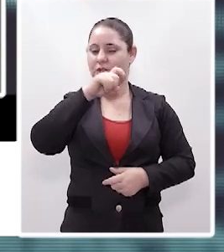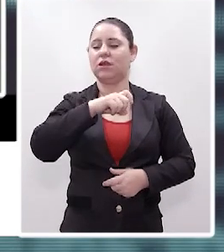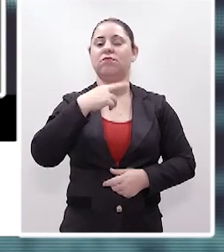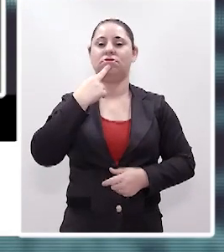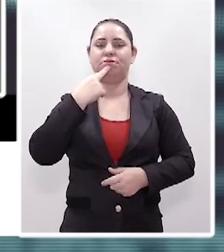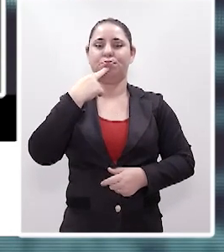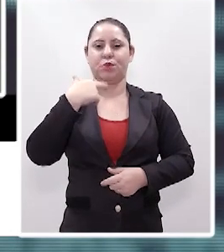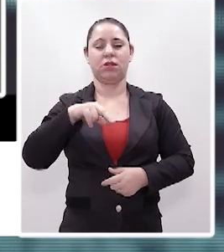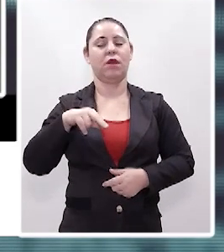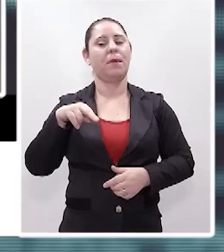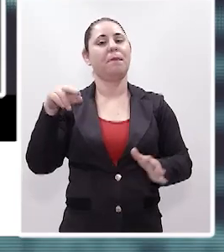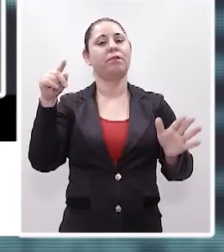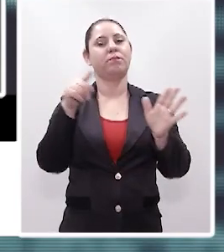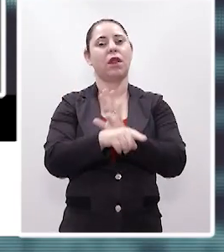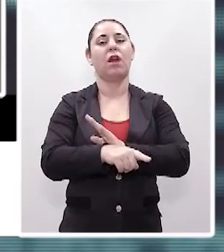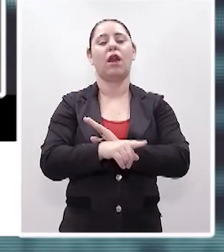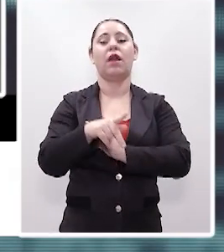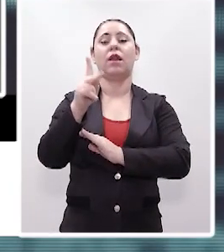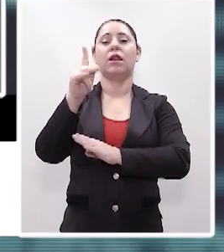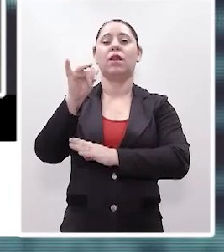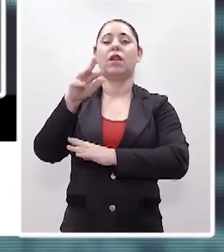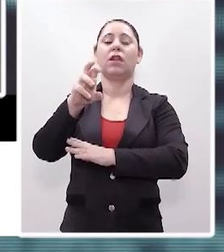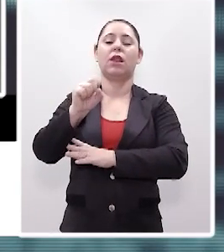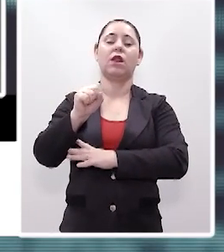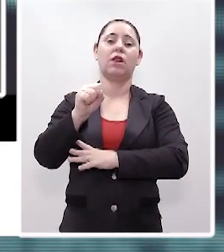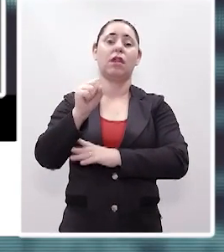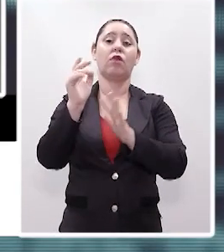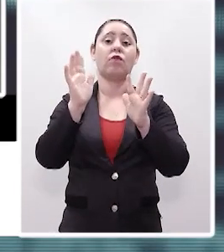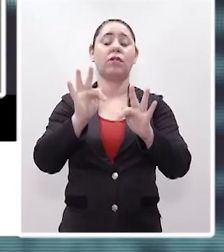difícil de responder mesmo. Karine, para a gente finalizar,